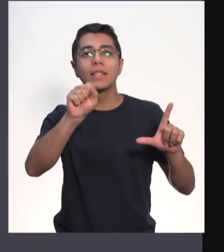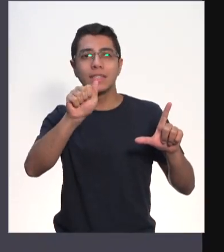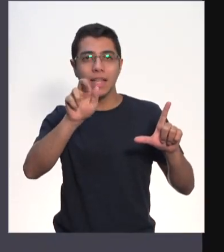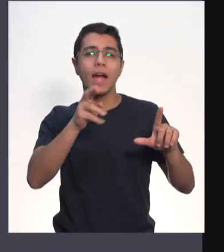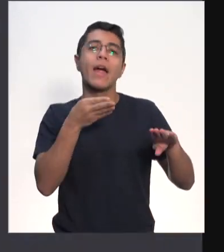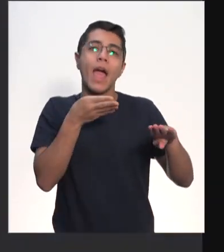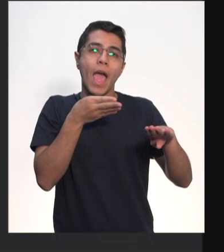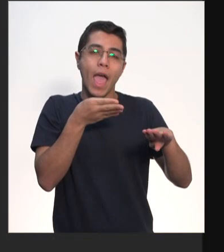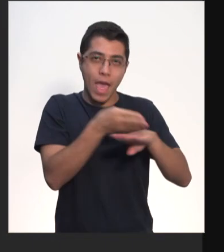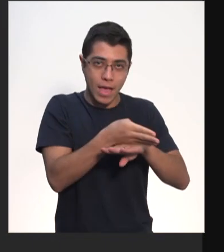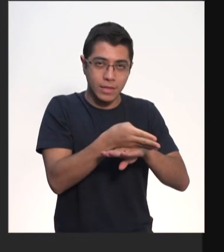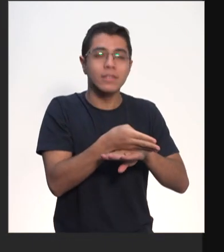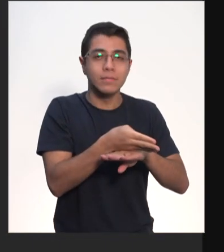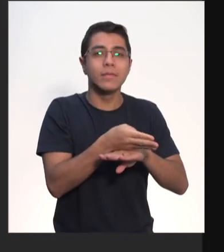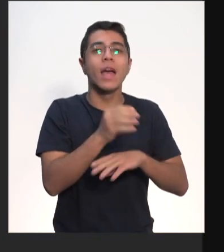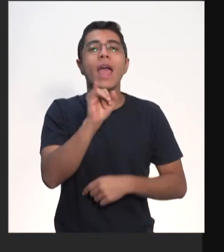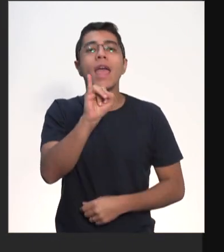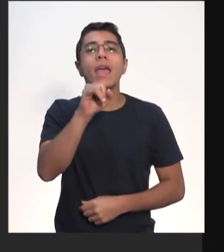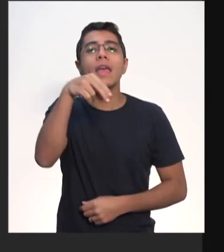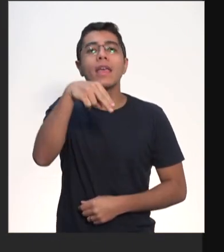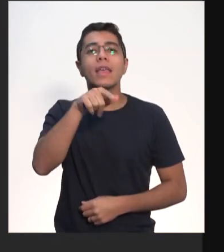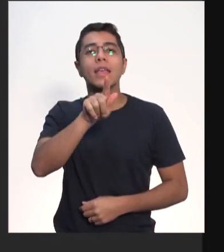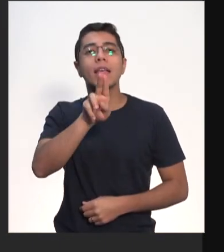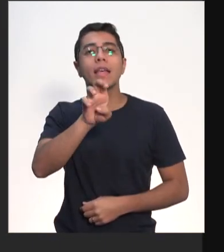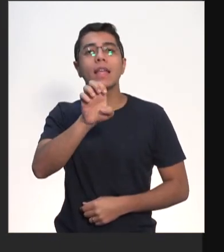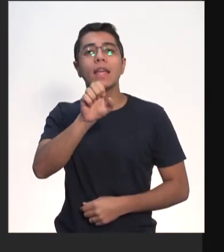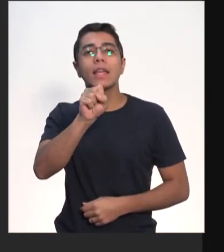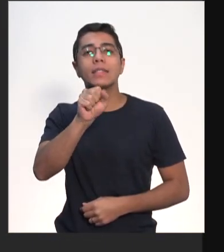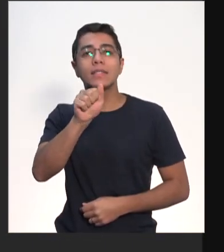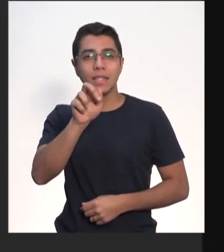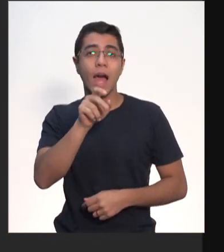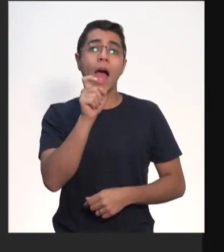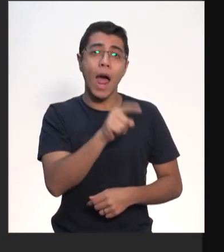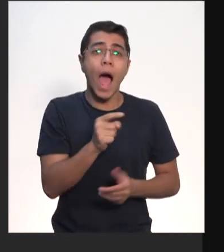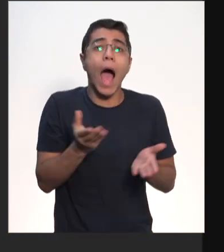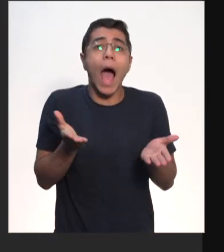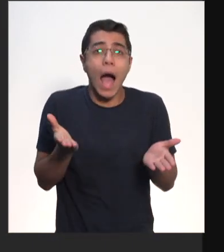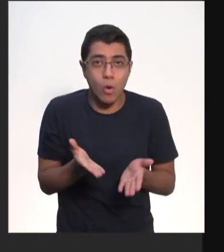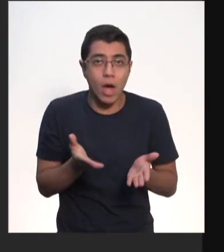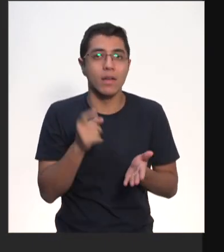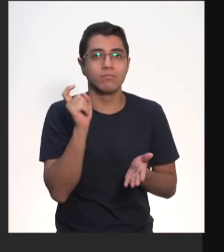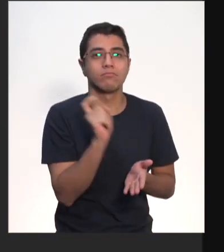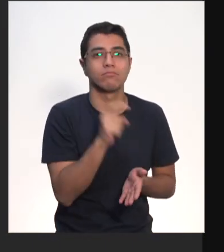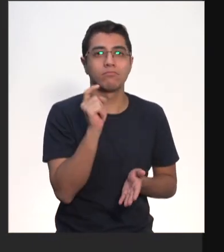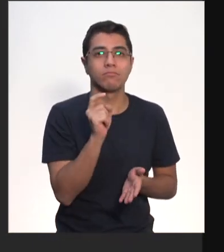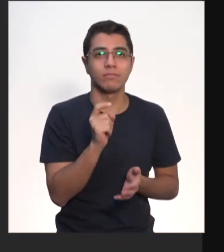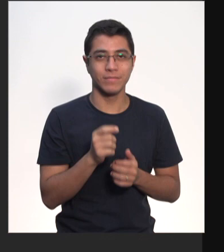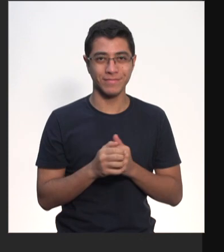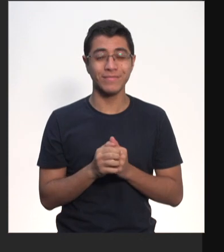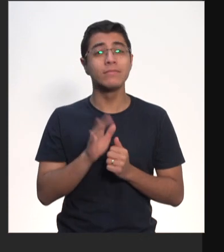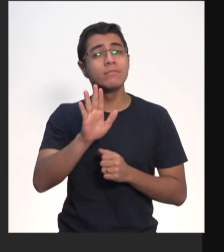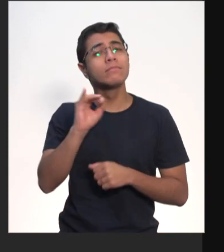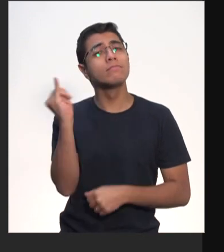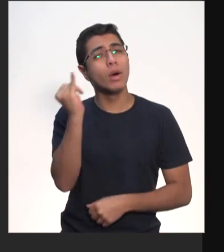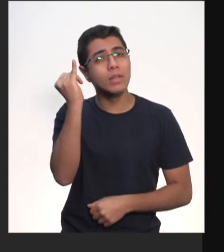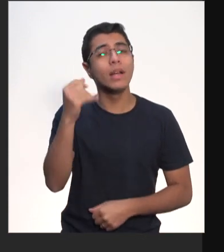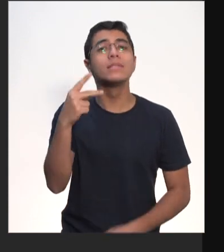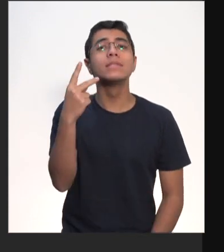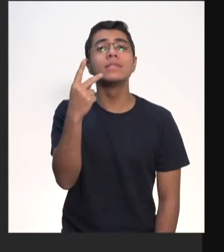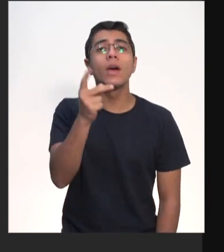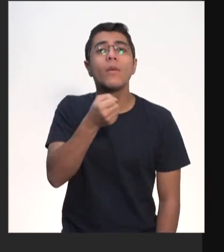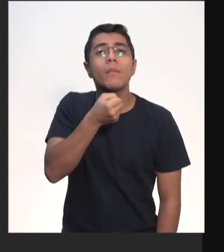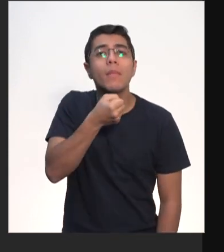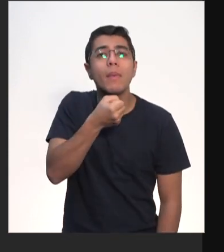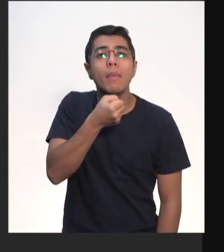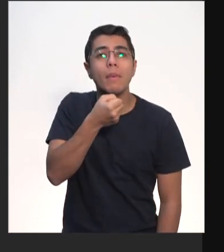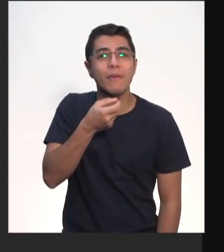clique em Ingressar agora. Importante, para você desativar e ativar o microfone,